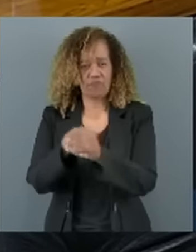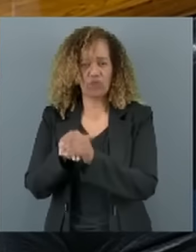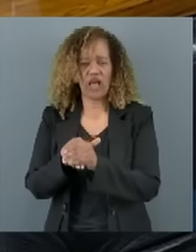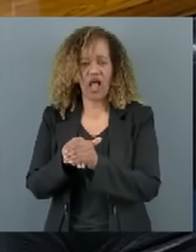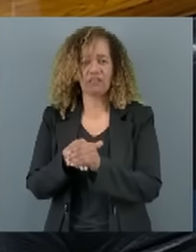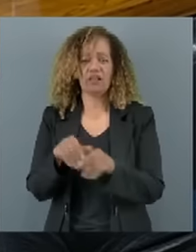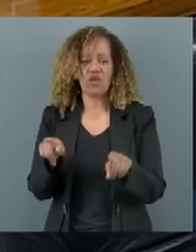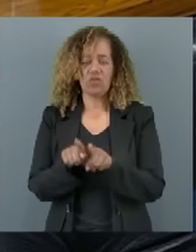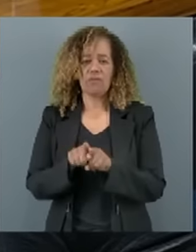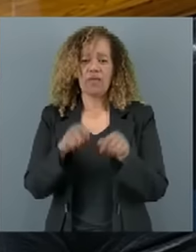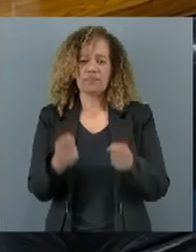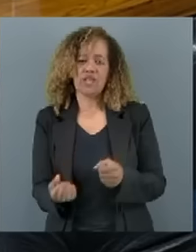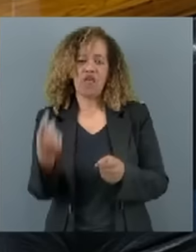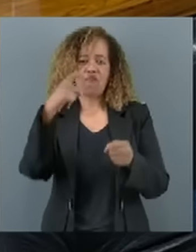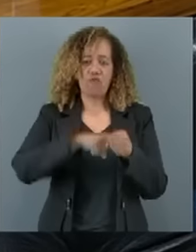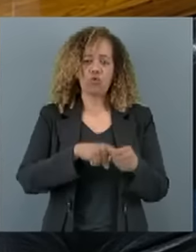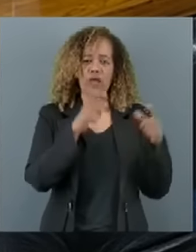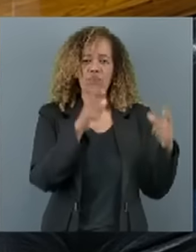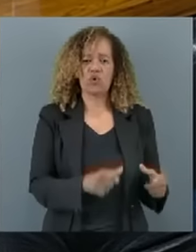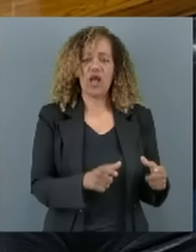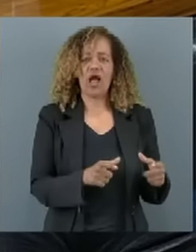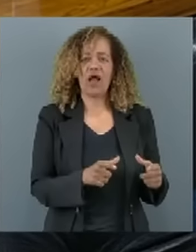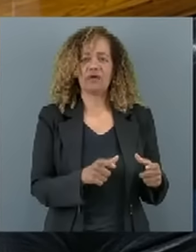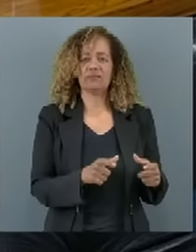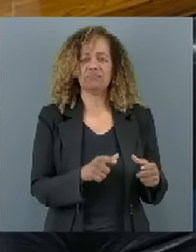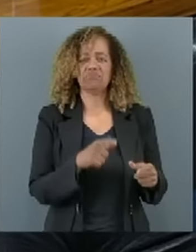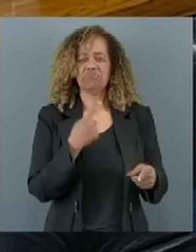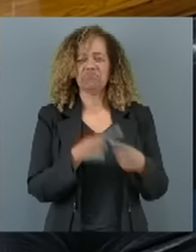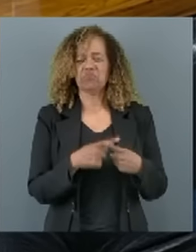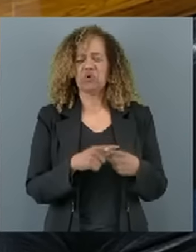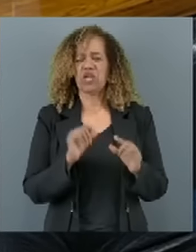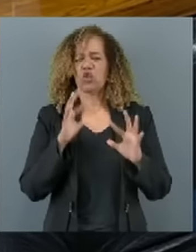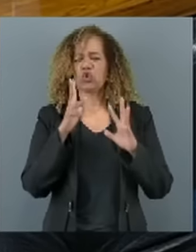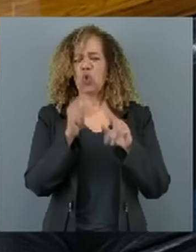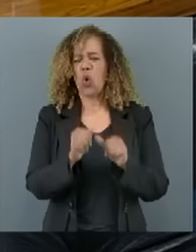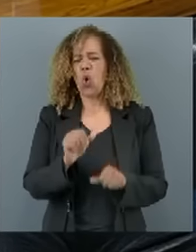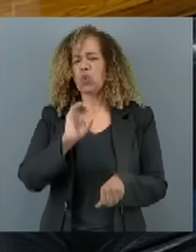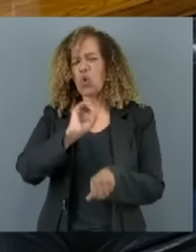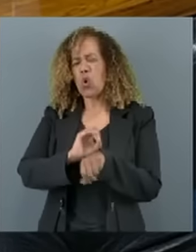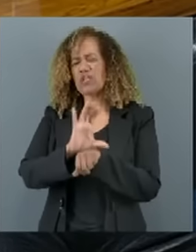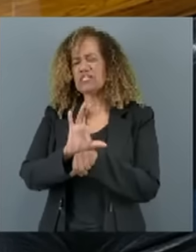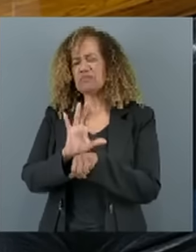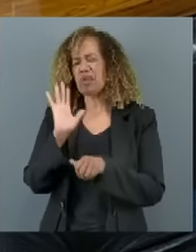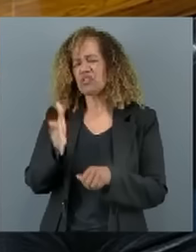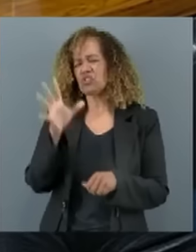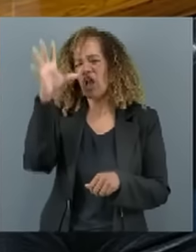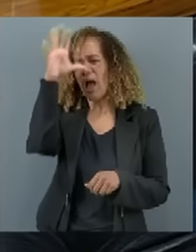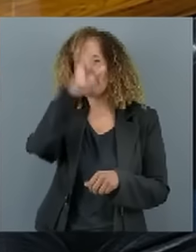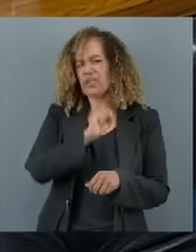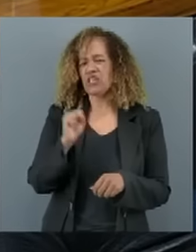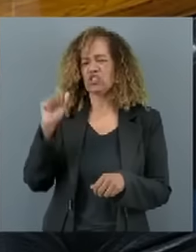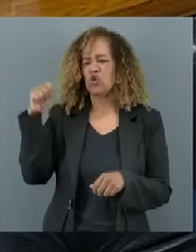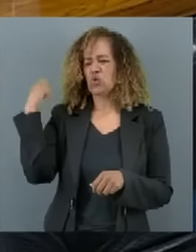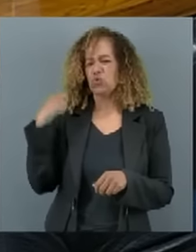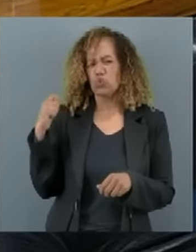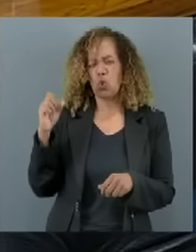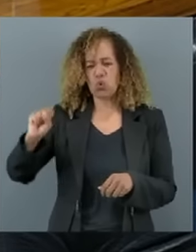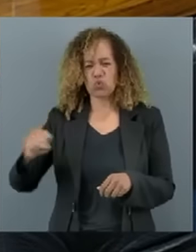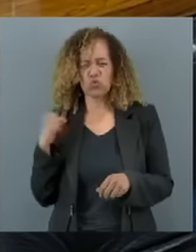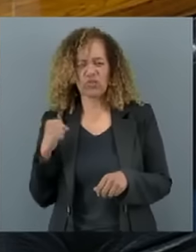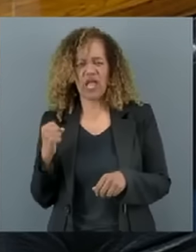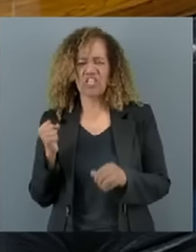para minha terra porque não seria Digno com todo o conhecimento que eu tive eu aprendi no sul no sudeste